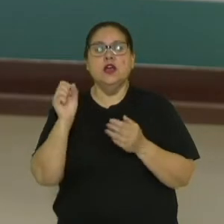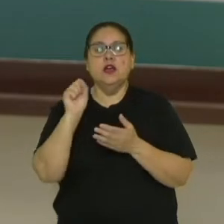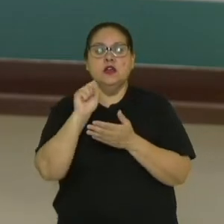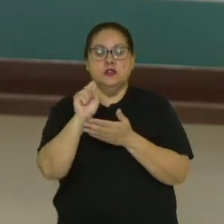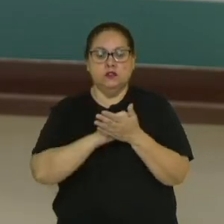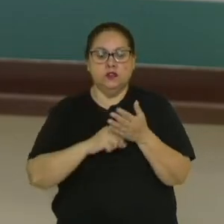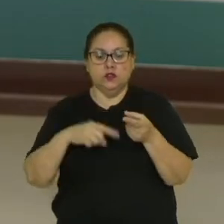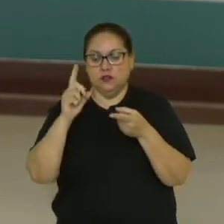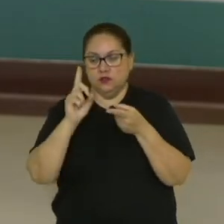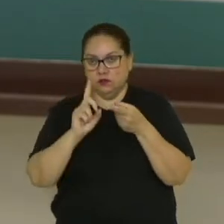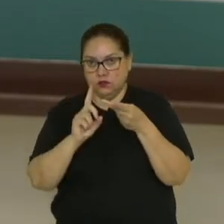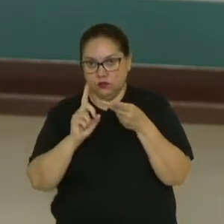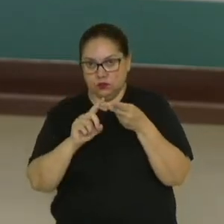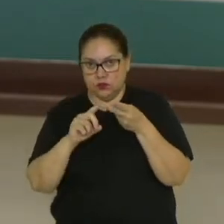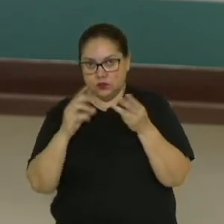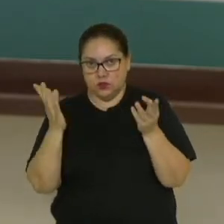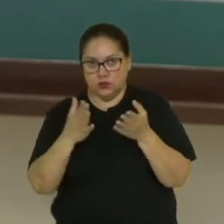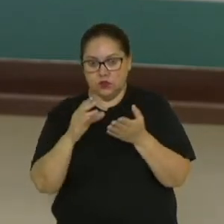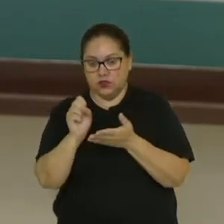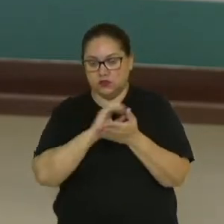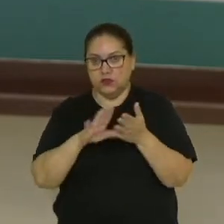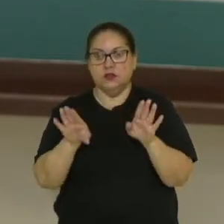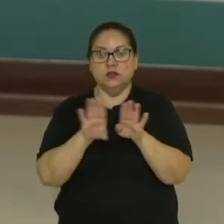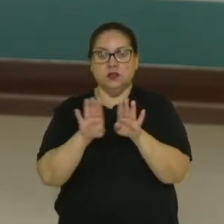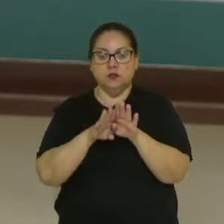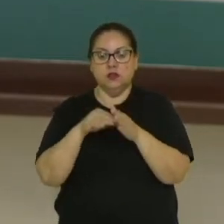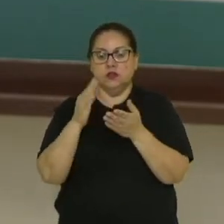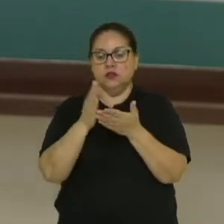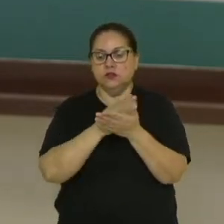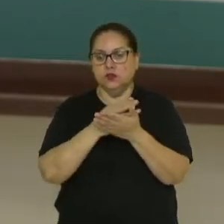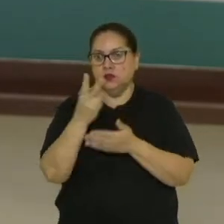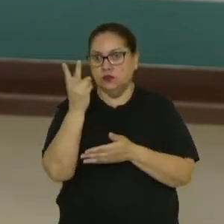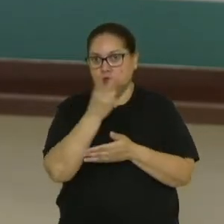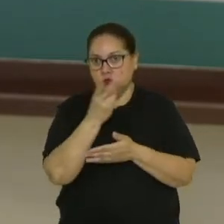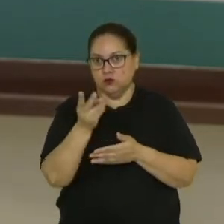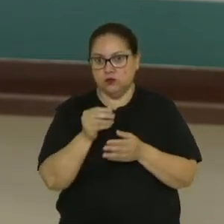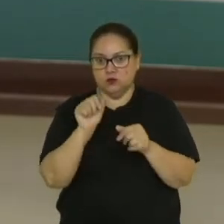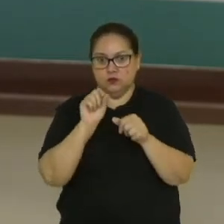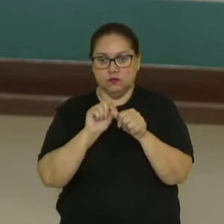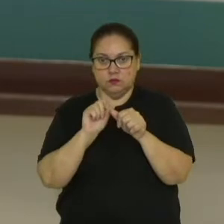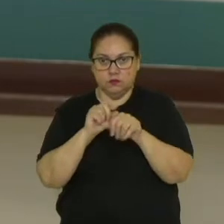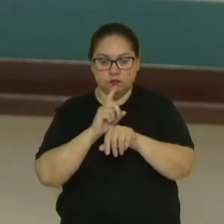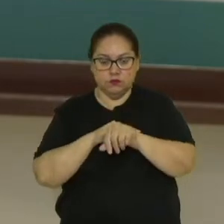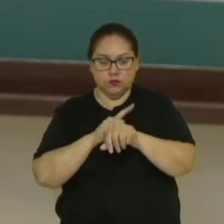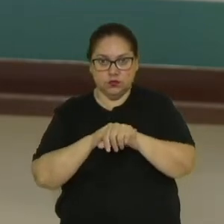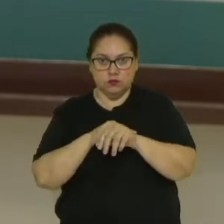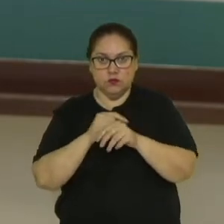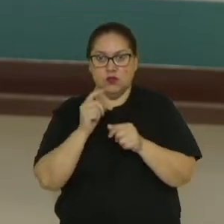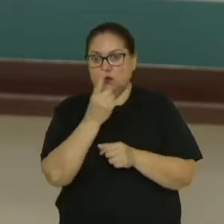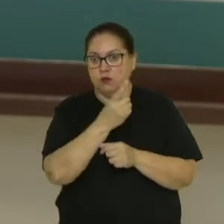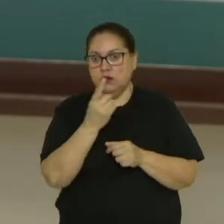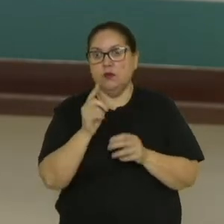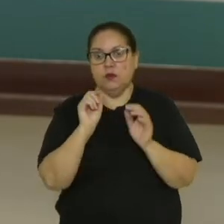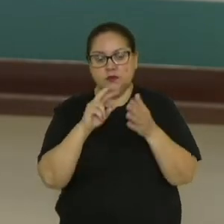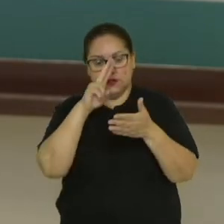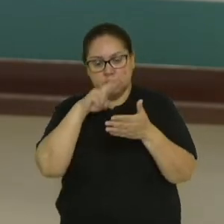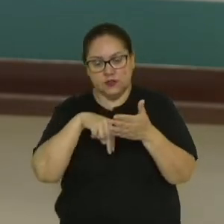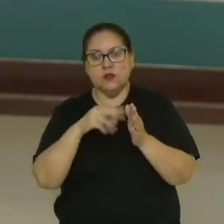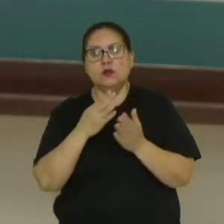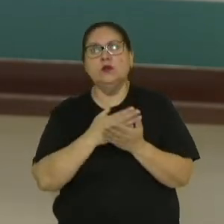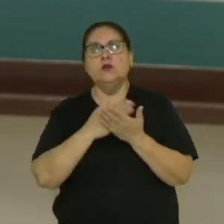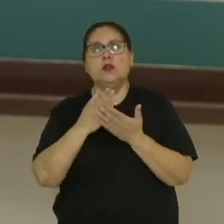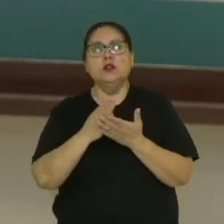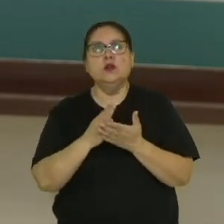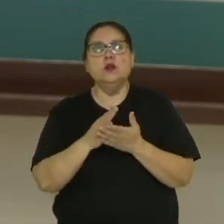Vamos para a atividade 2 agora? Essa atividade também está dividida em 2 partes e eu vou deixar um pouquinho de tempo cada uma delas para que você possa ler. E começa